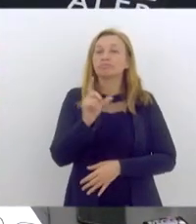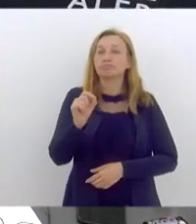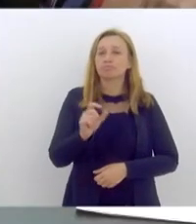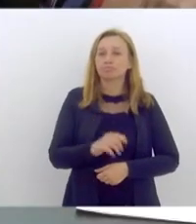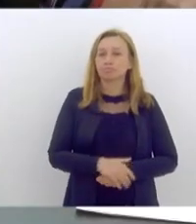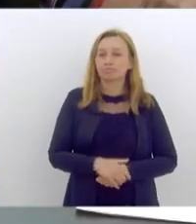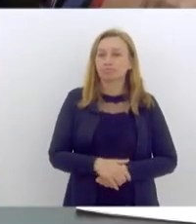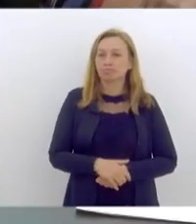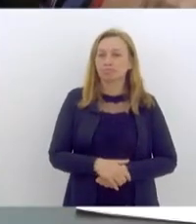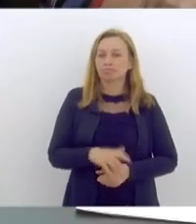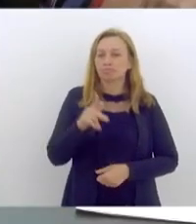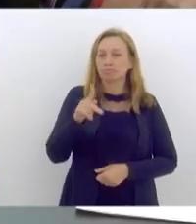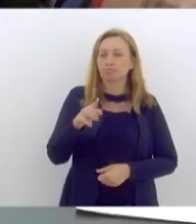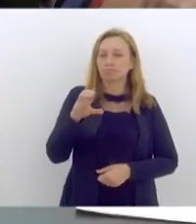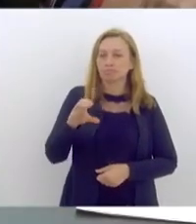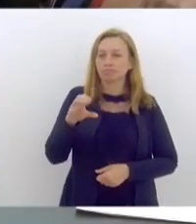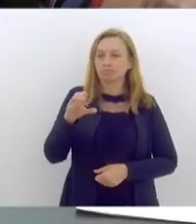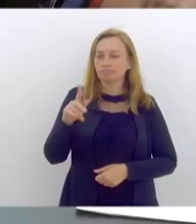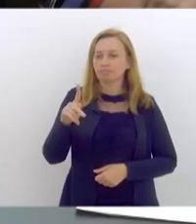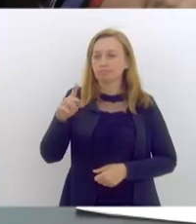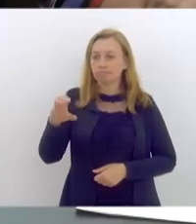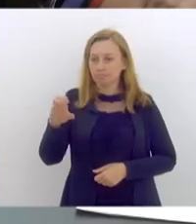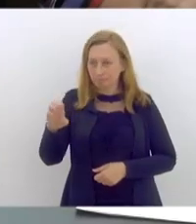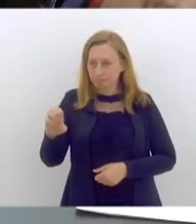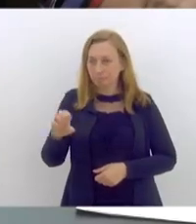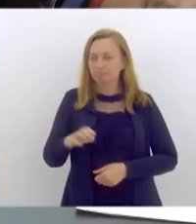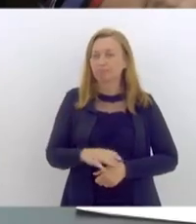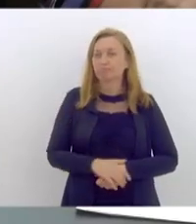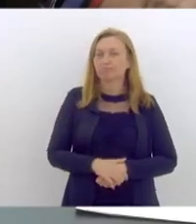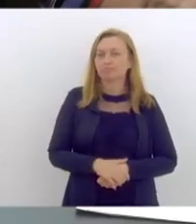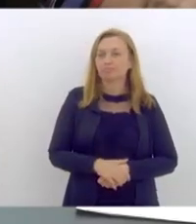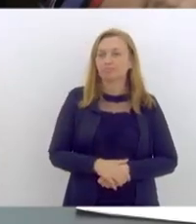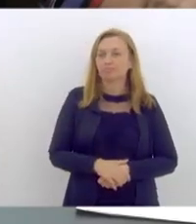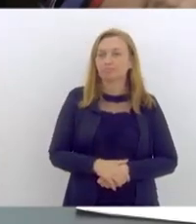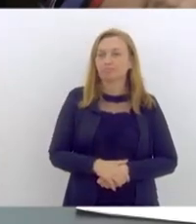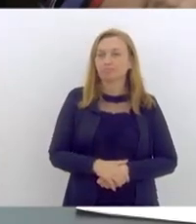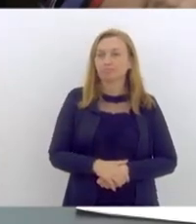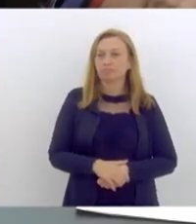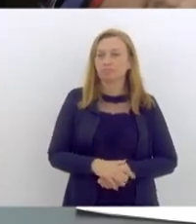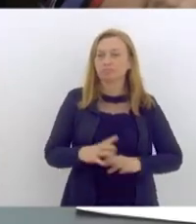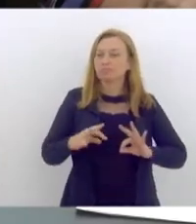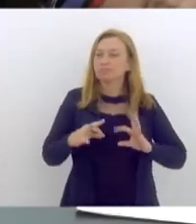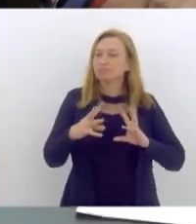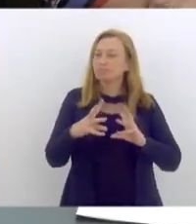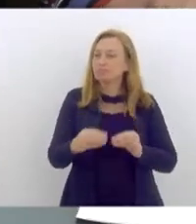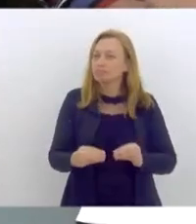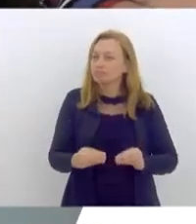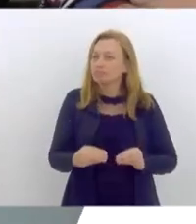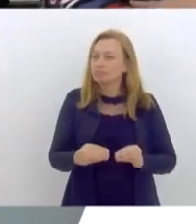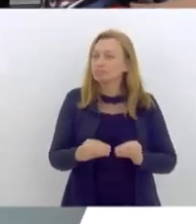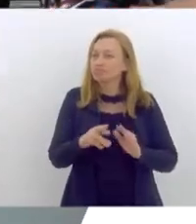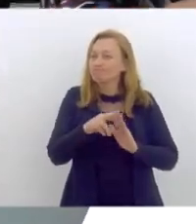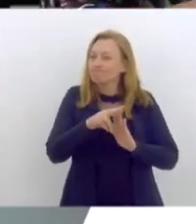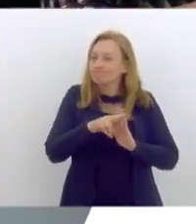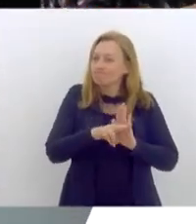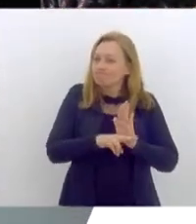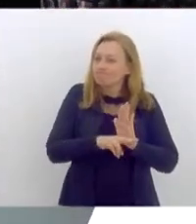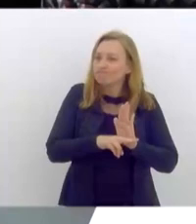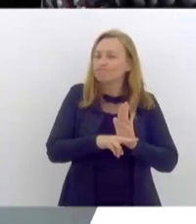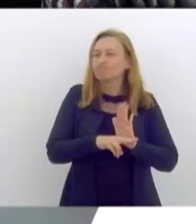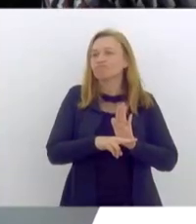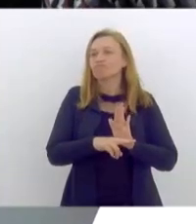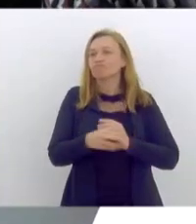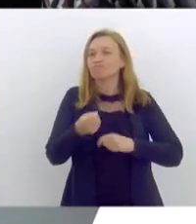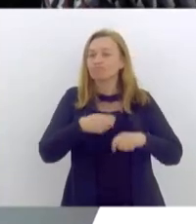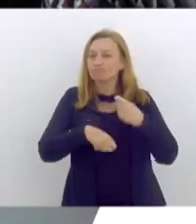a cppde ela tem todo um rito e